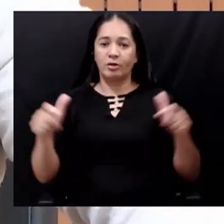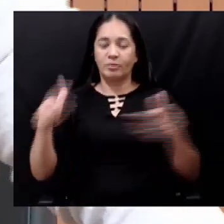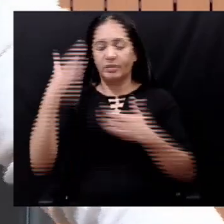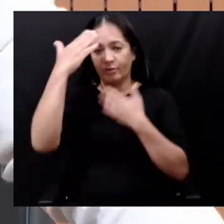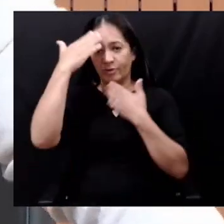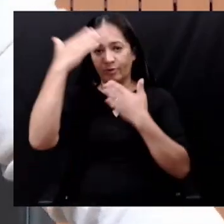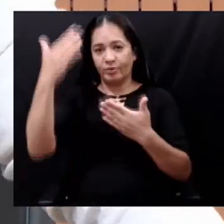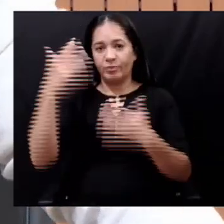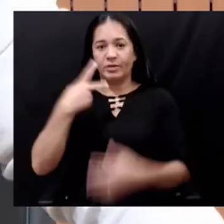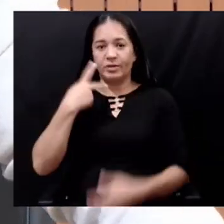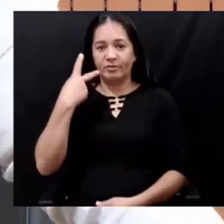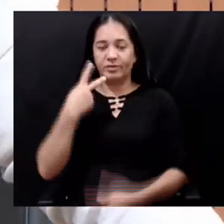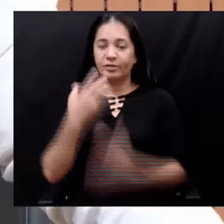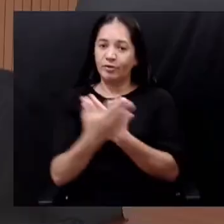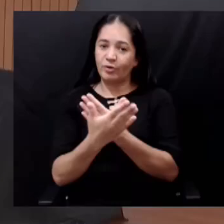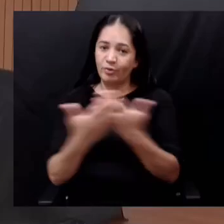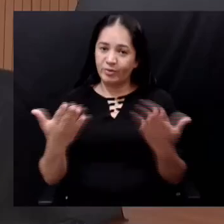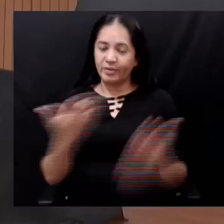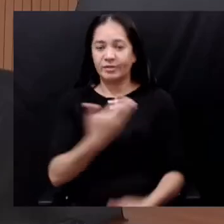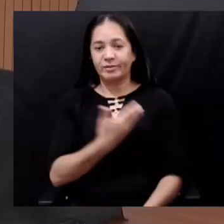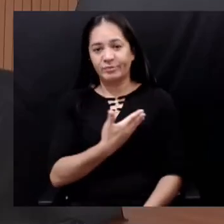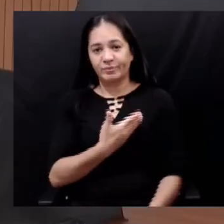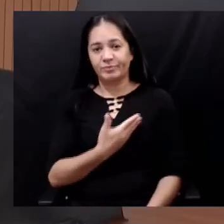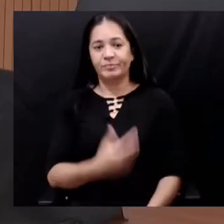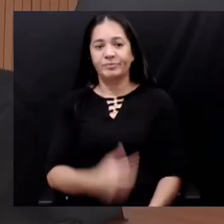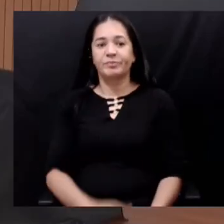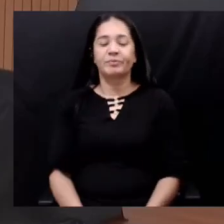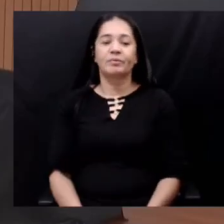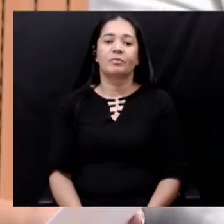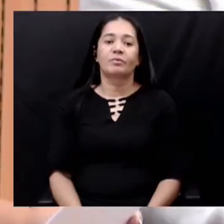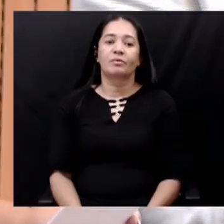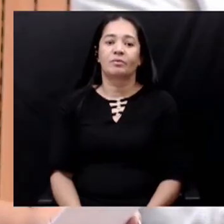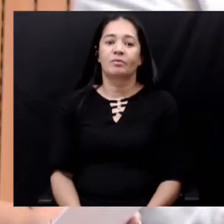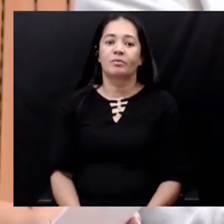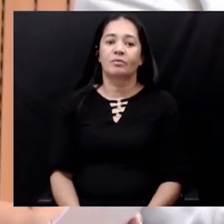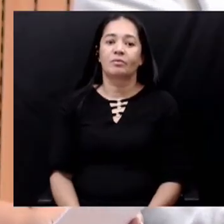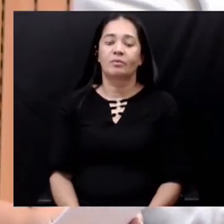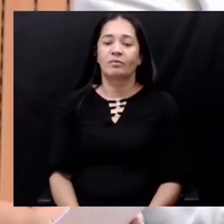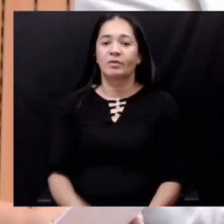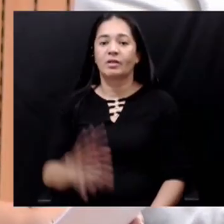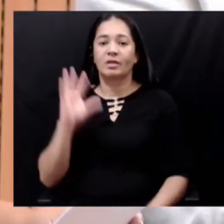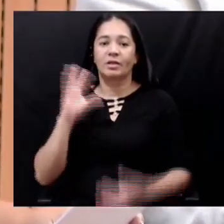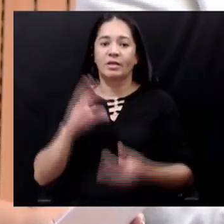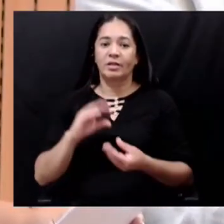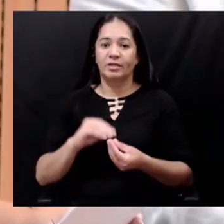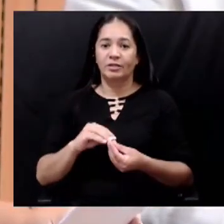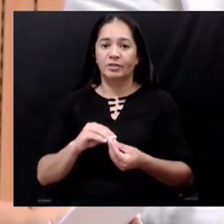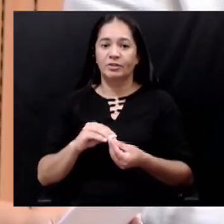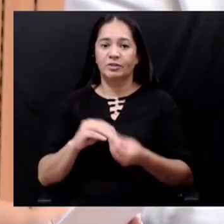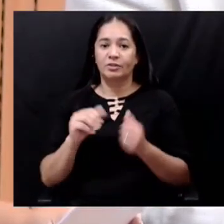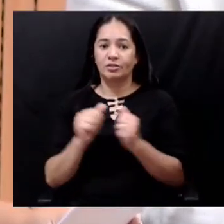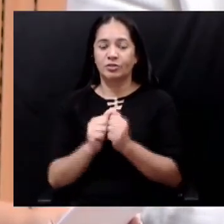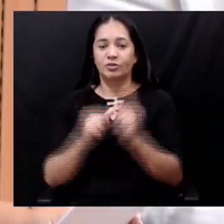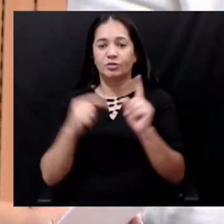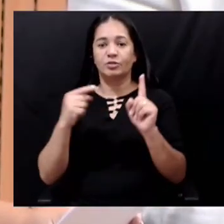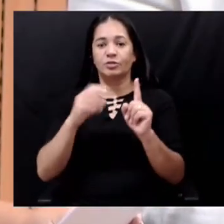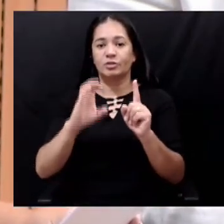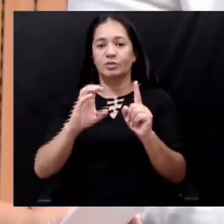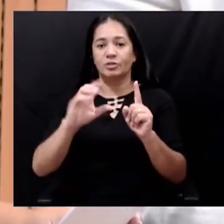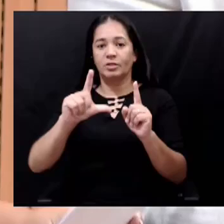obrigado, colegas, pelo convite. Bom, pessoal, é isso. Estivemos com Kleber Santos Vieira, que é